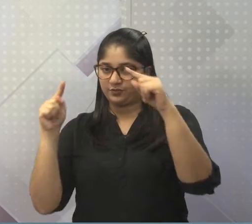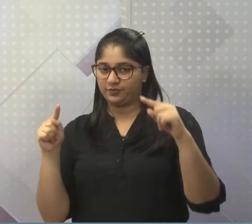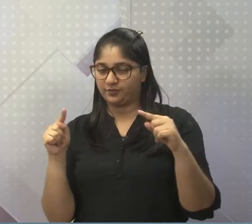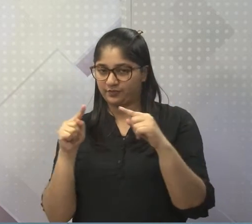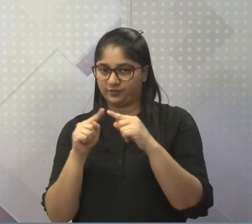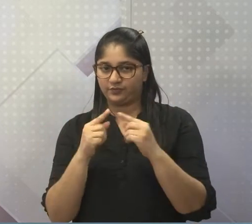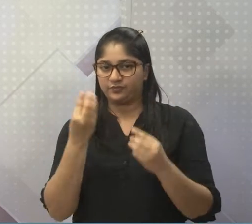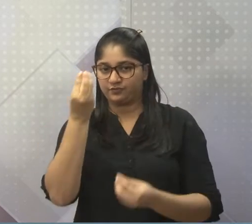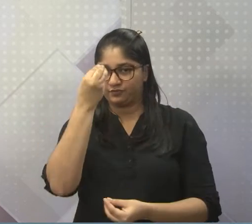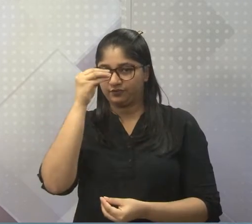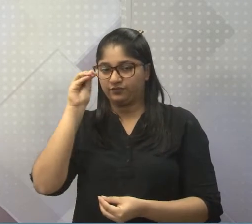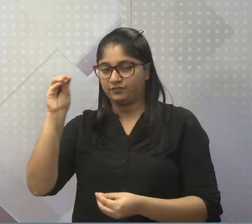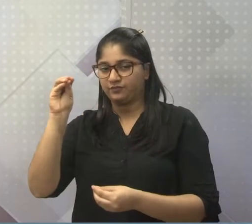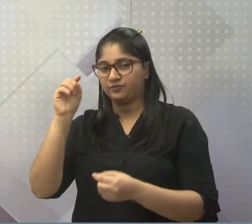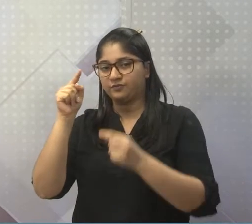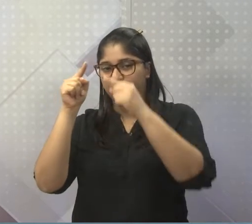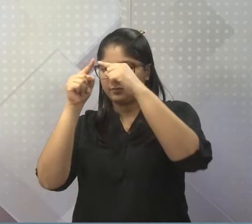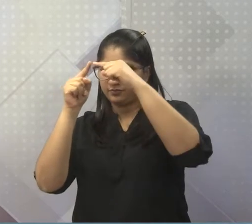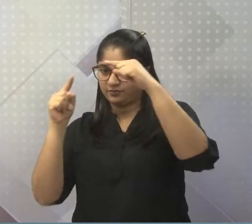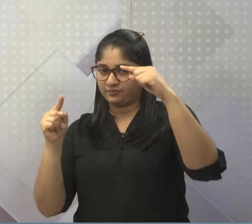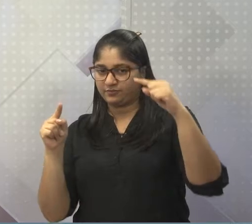daqui.